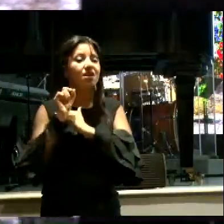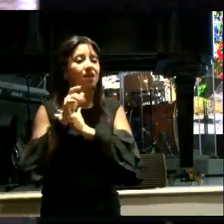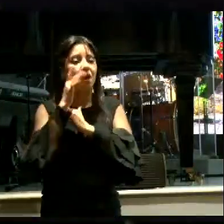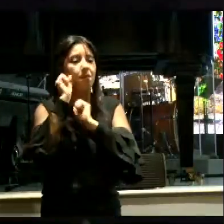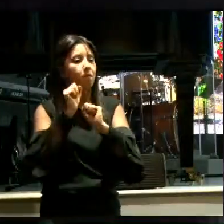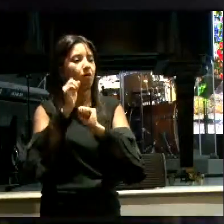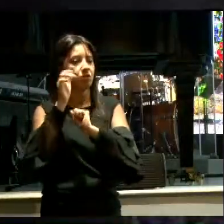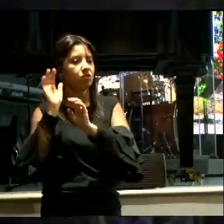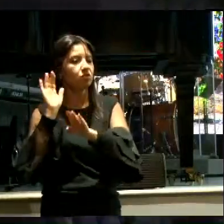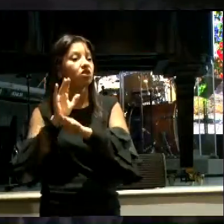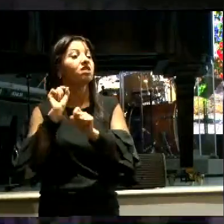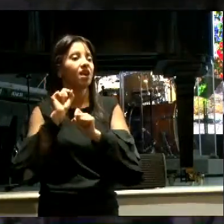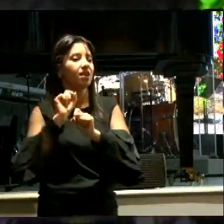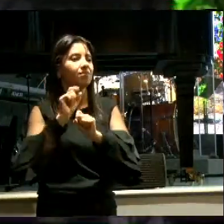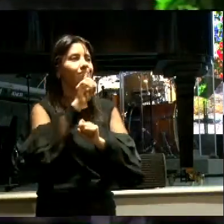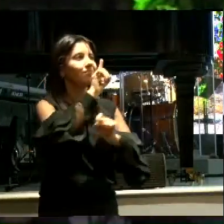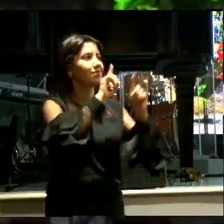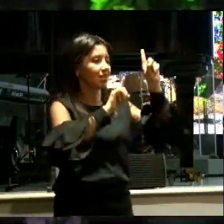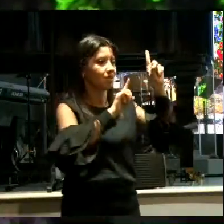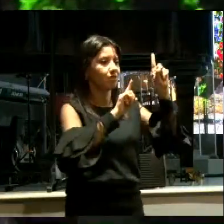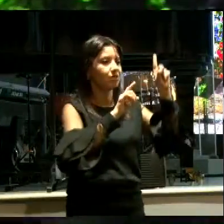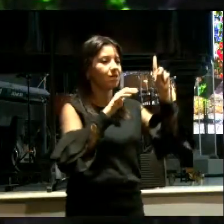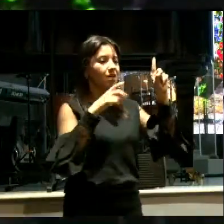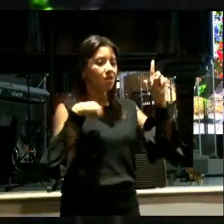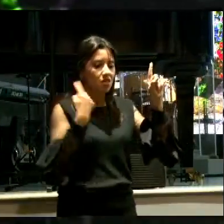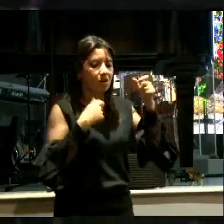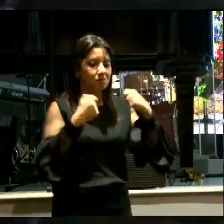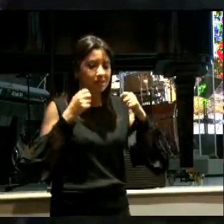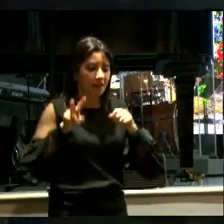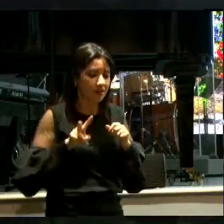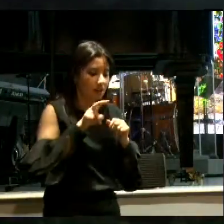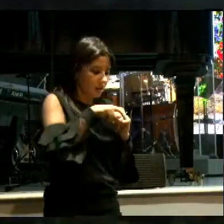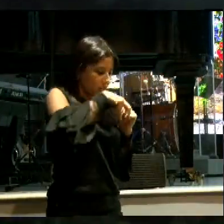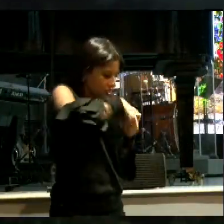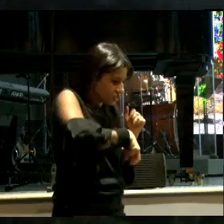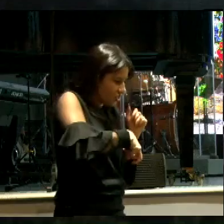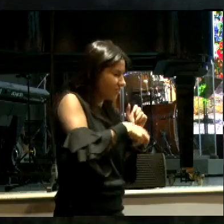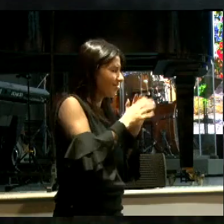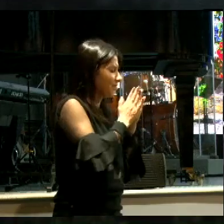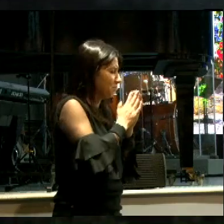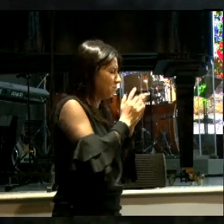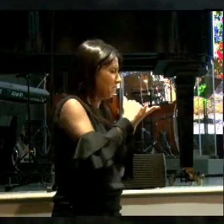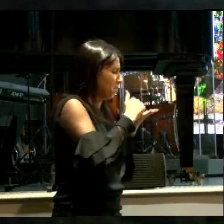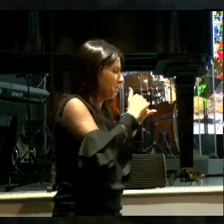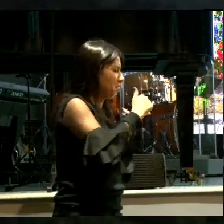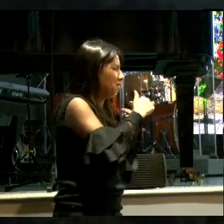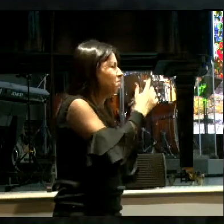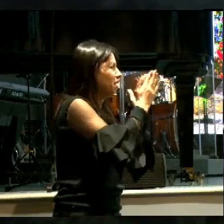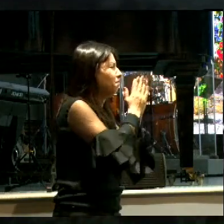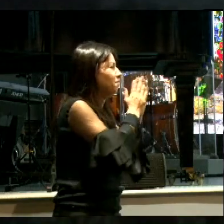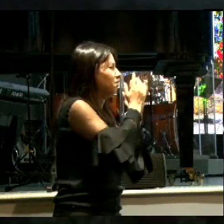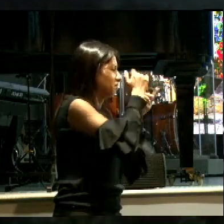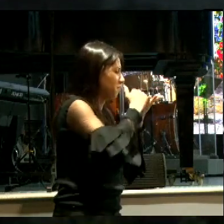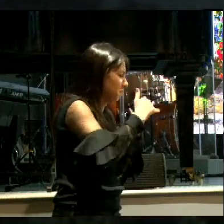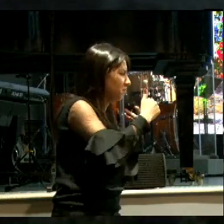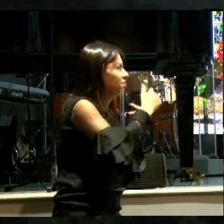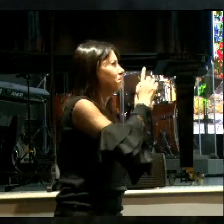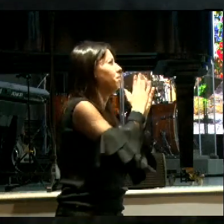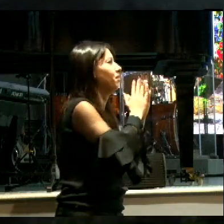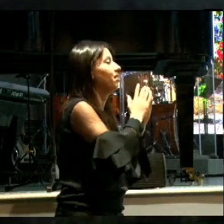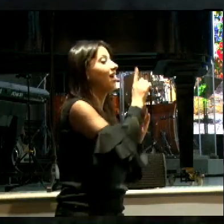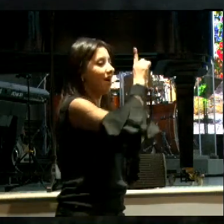de certas humilhações, nos pouparíamos de ficar aprisionados, porque quando nós contamos algo para alguém